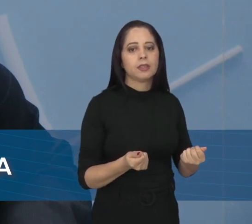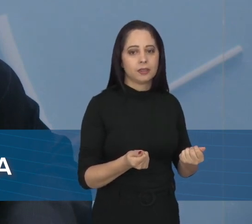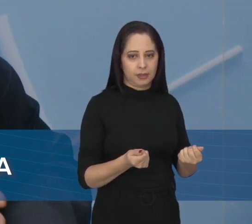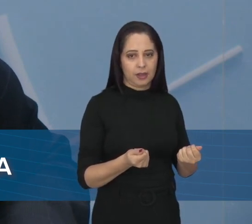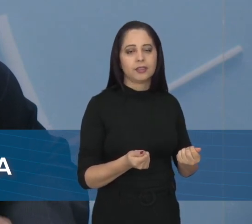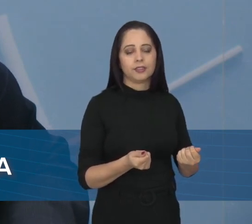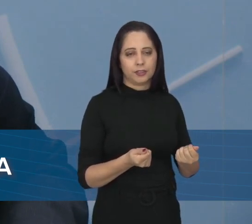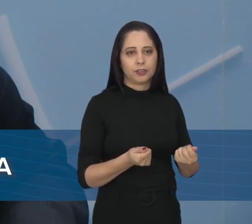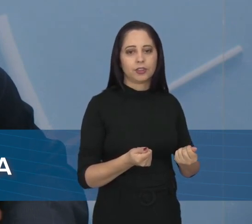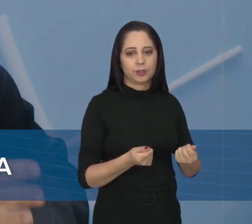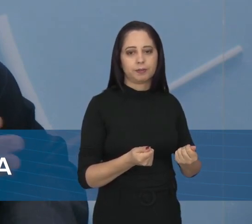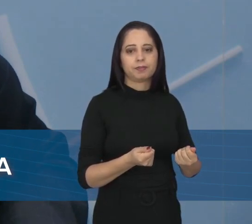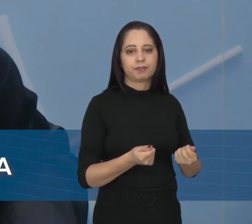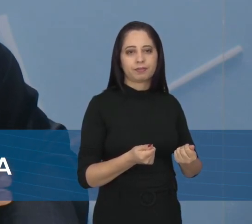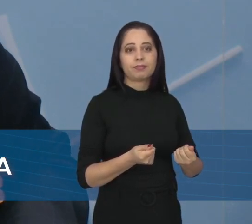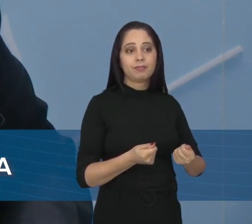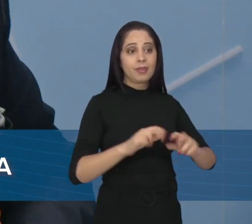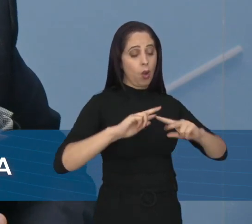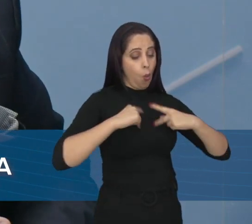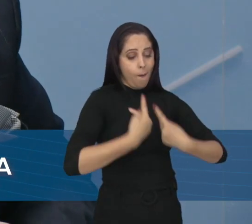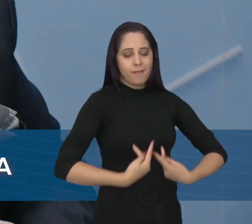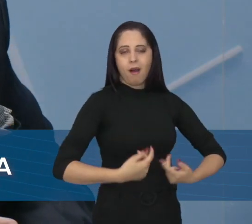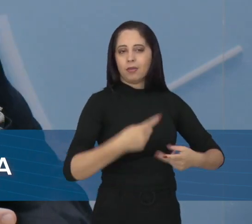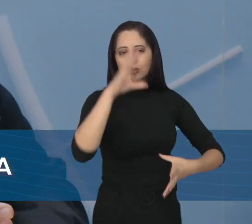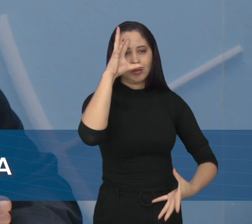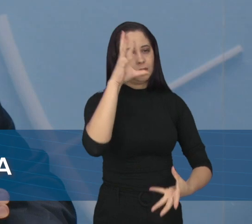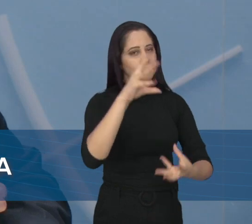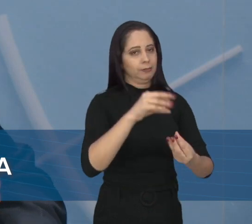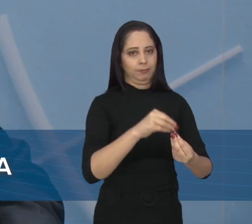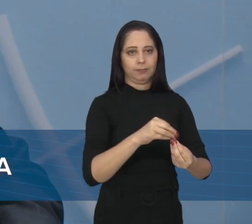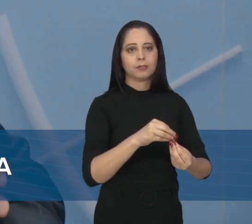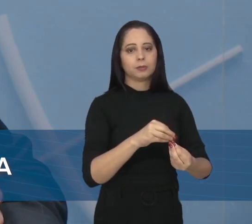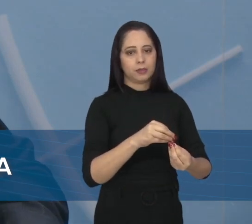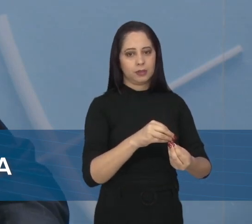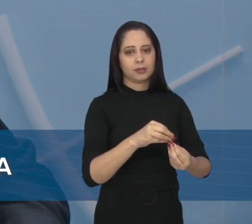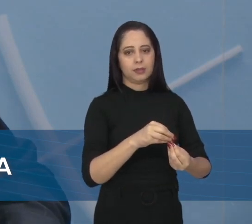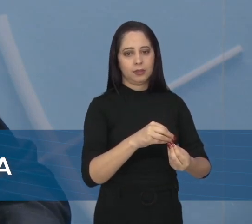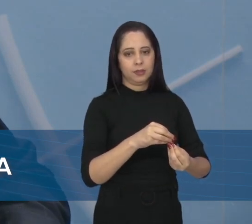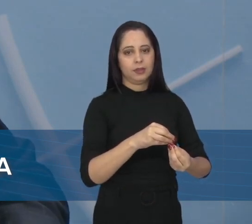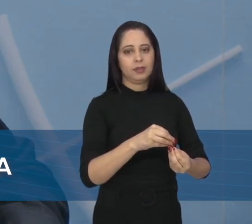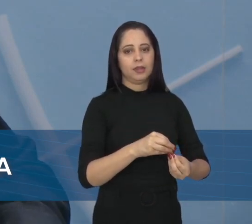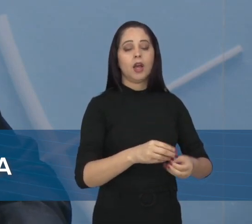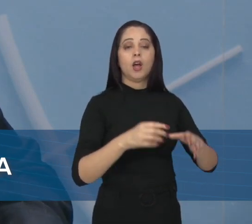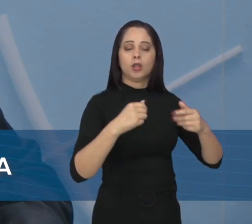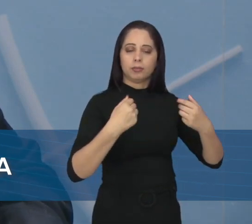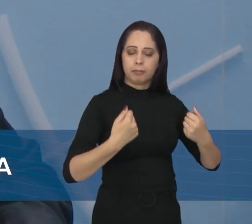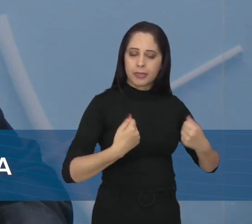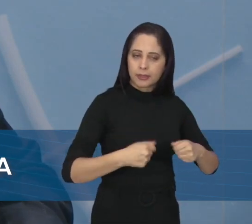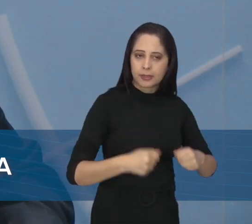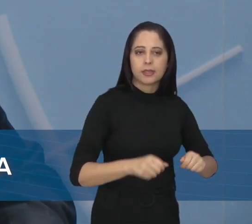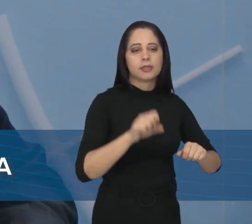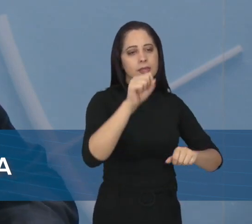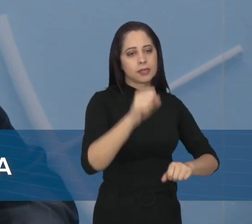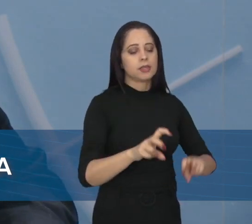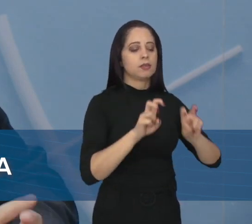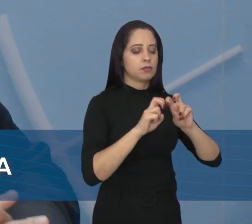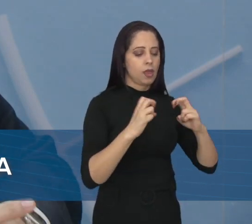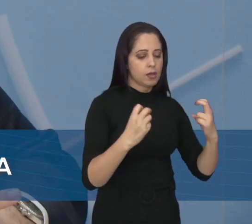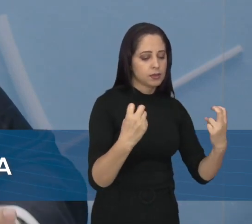as especialidades do entendimento humano. Né? Precisamos trazer para a mesa, trazer ao